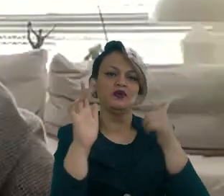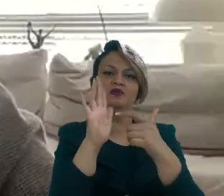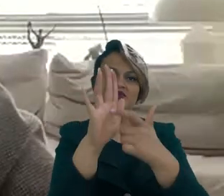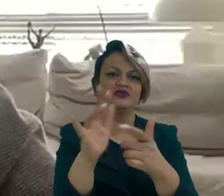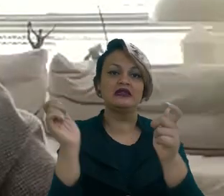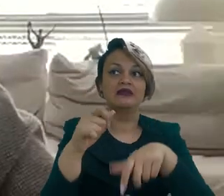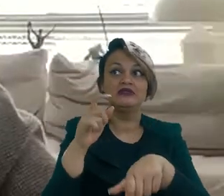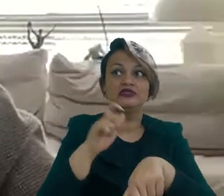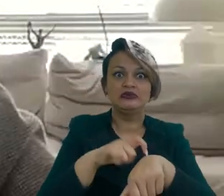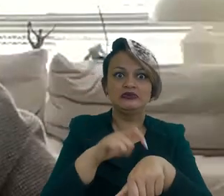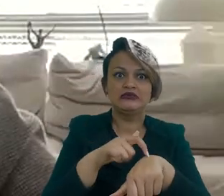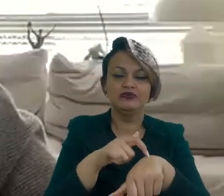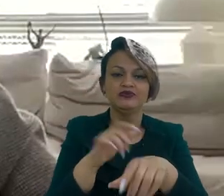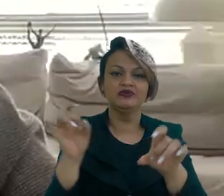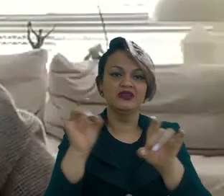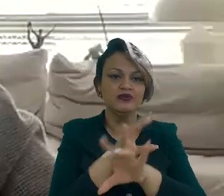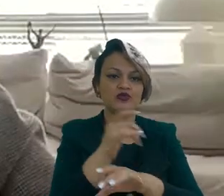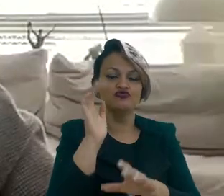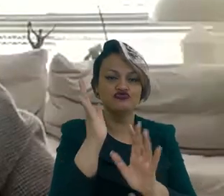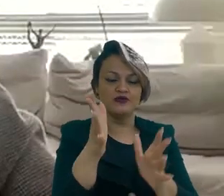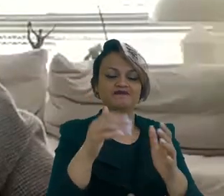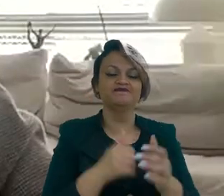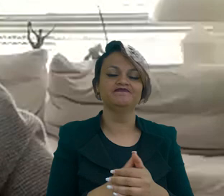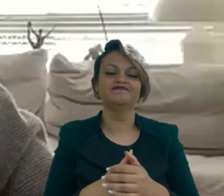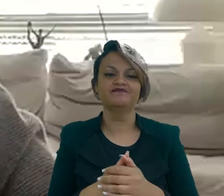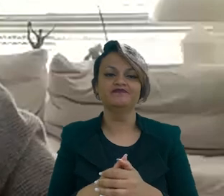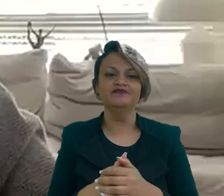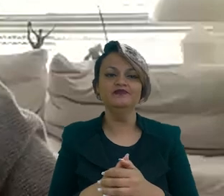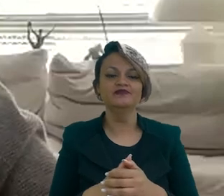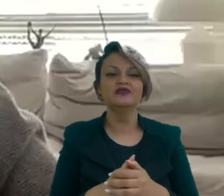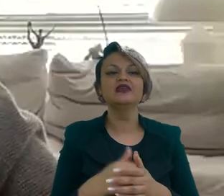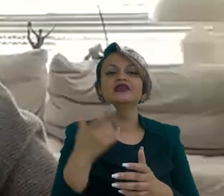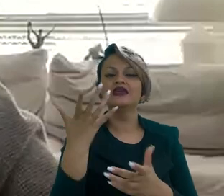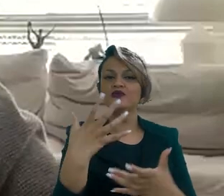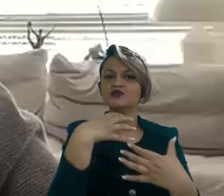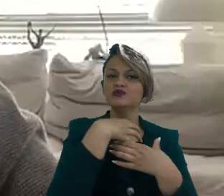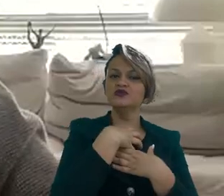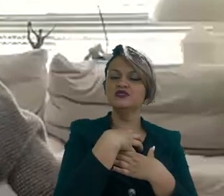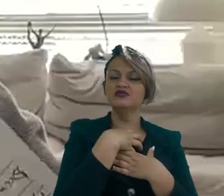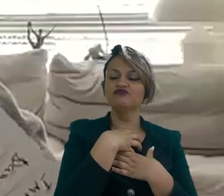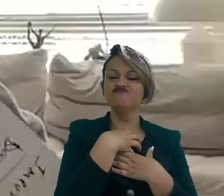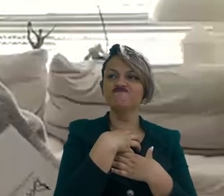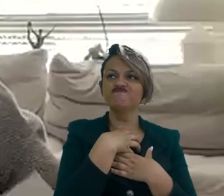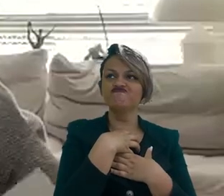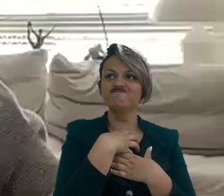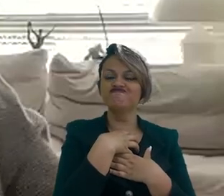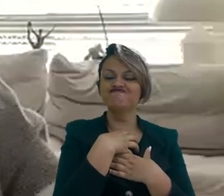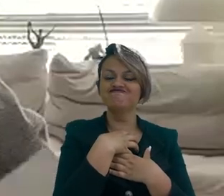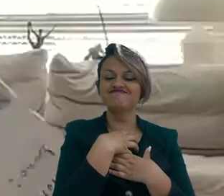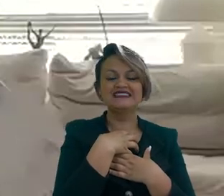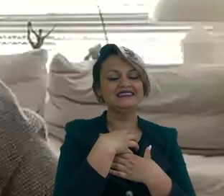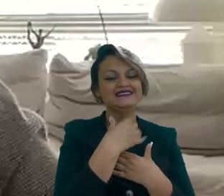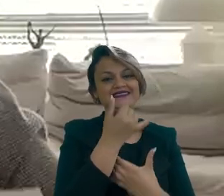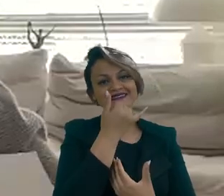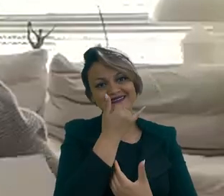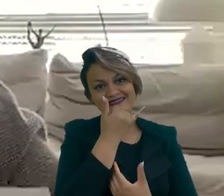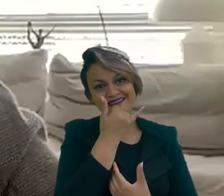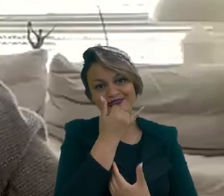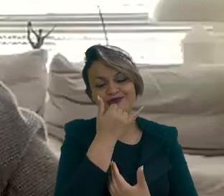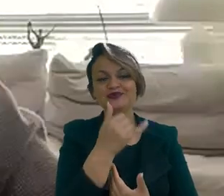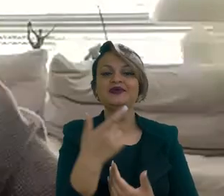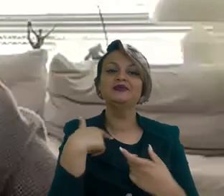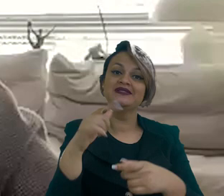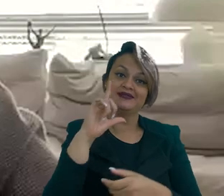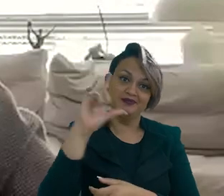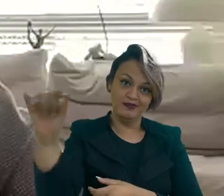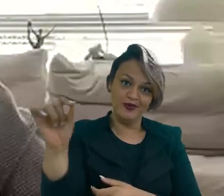de outras coisas mas eu acho que o meu tempo já está por fim eu sinto muito não poder